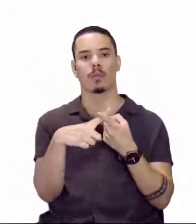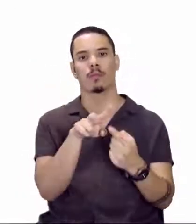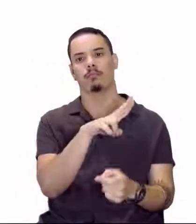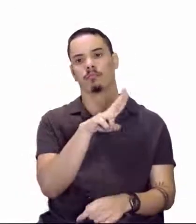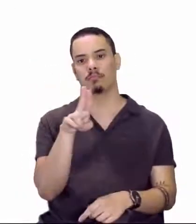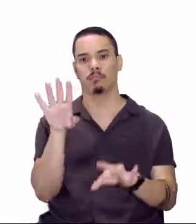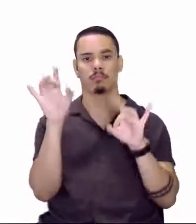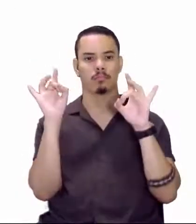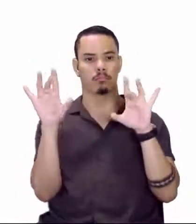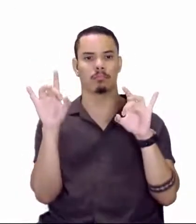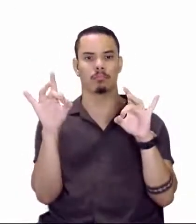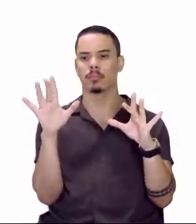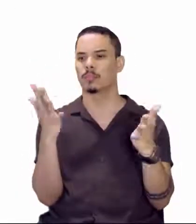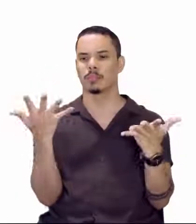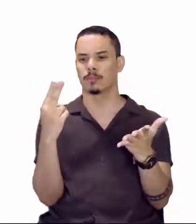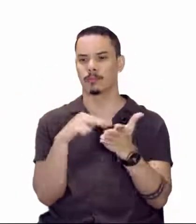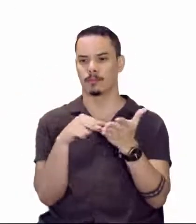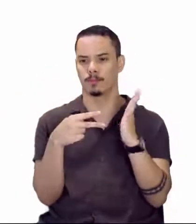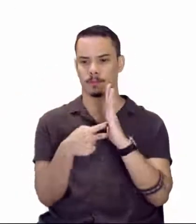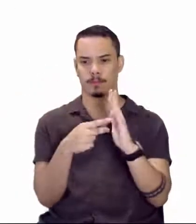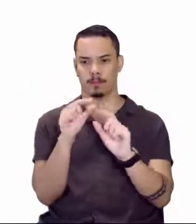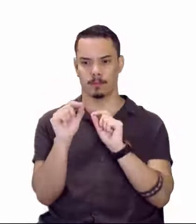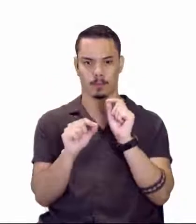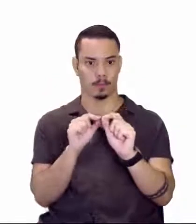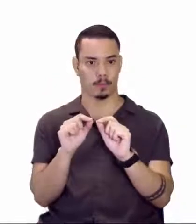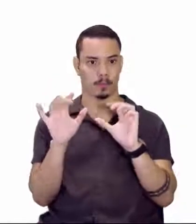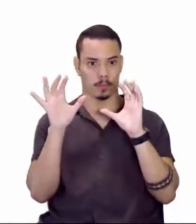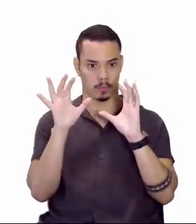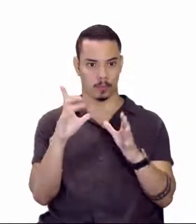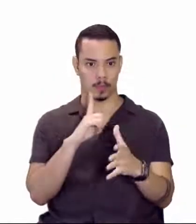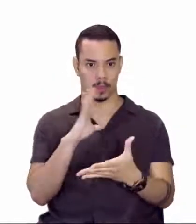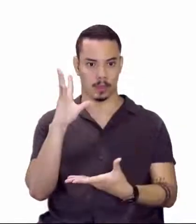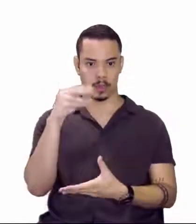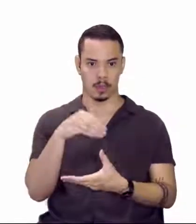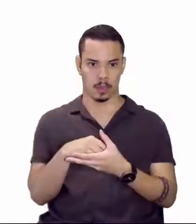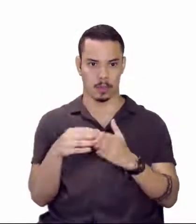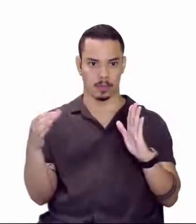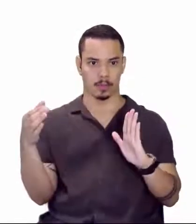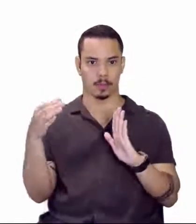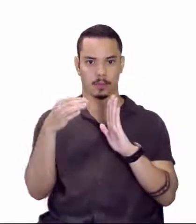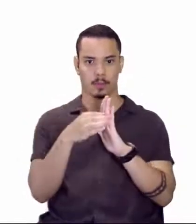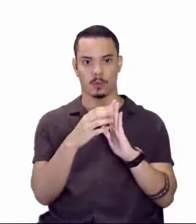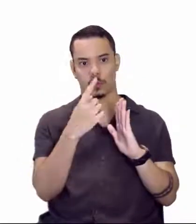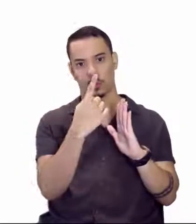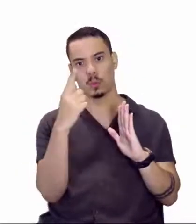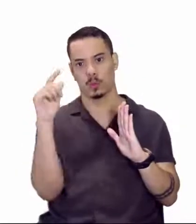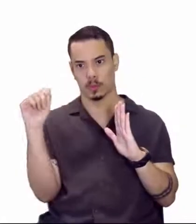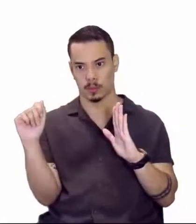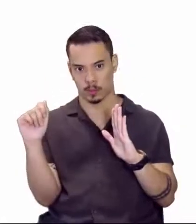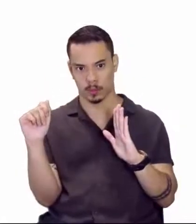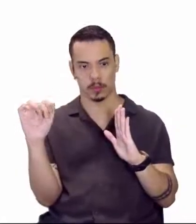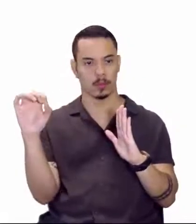denominações especiais são as seguintes. Aqueles que se encontram na família 1A, ou no grupo